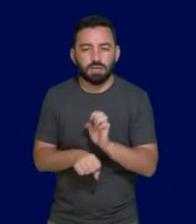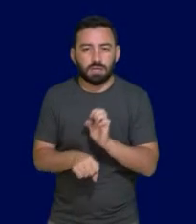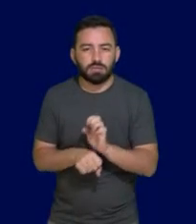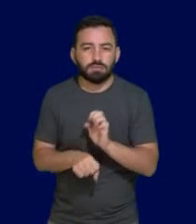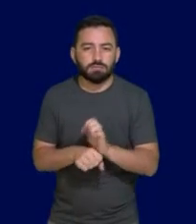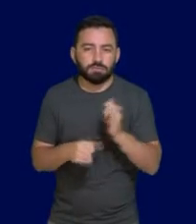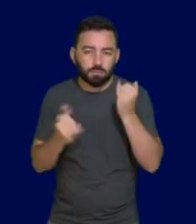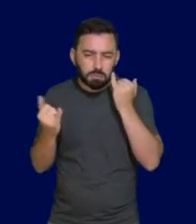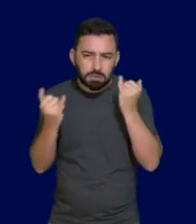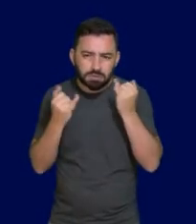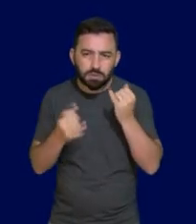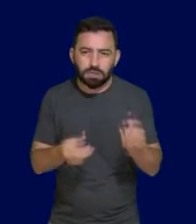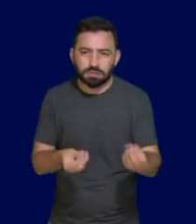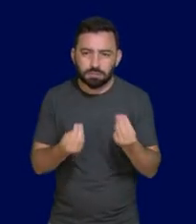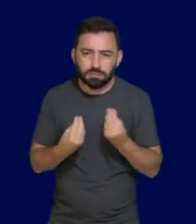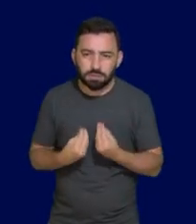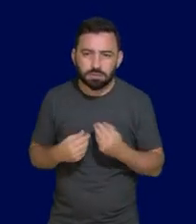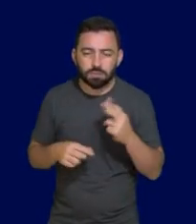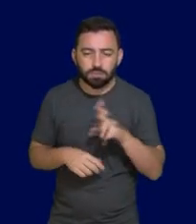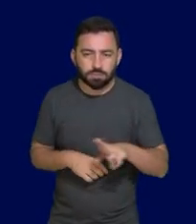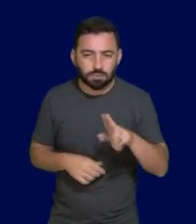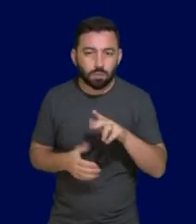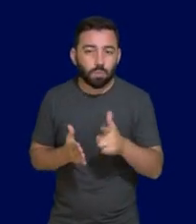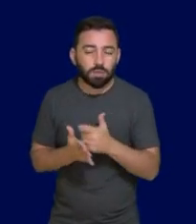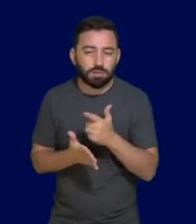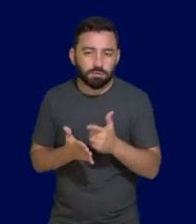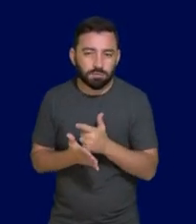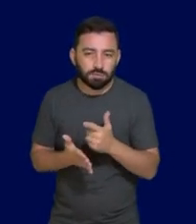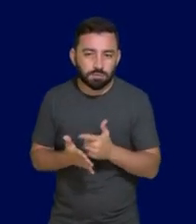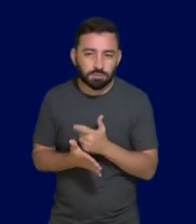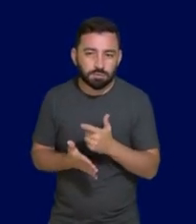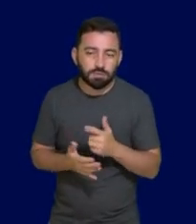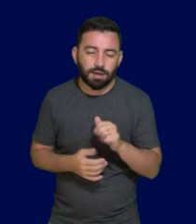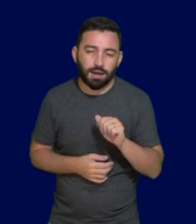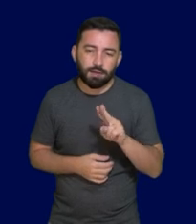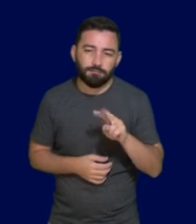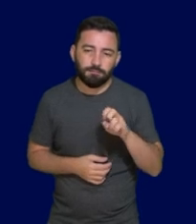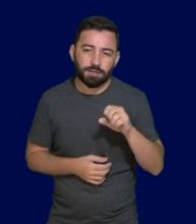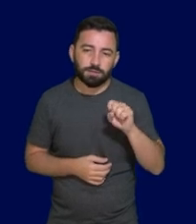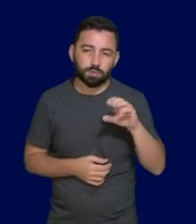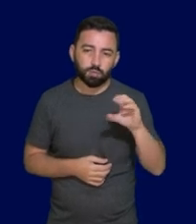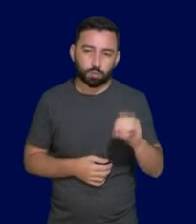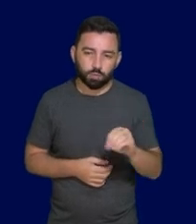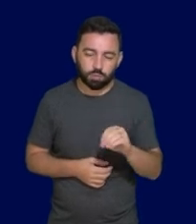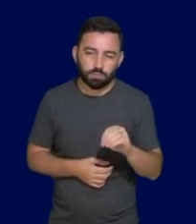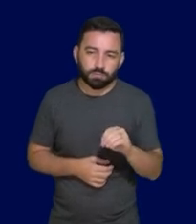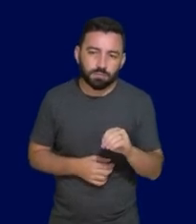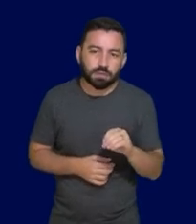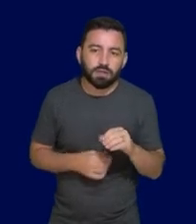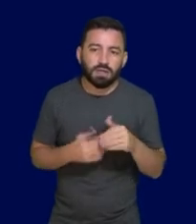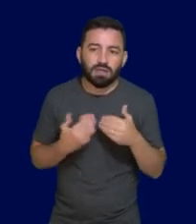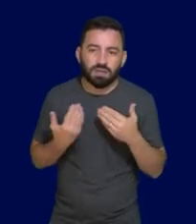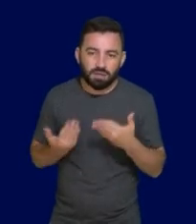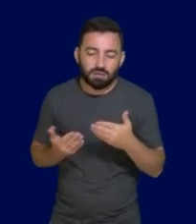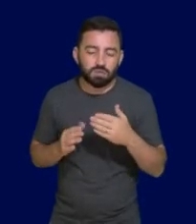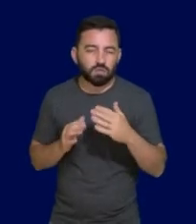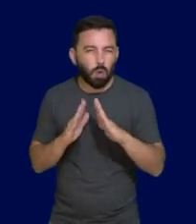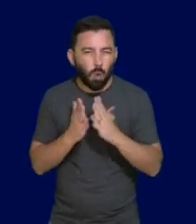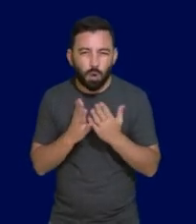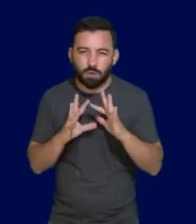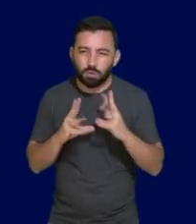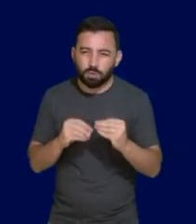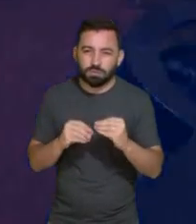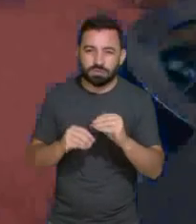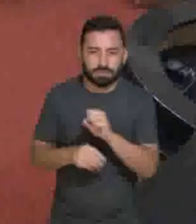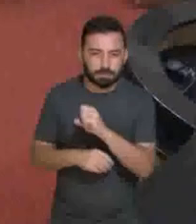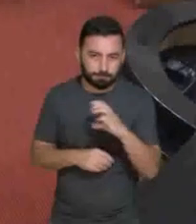do recebimento e da utilização do livro O Avesso da Pele nas escolas do Estado de Santa Catarina,